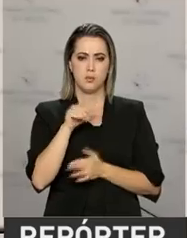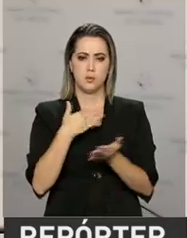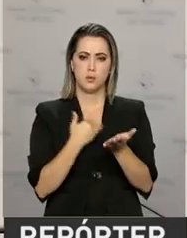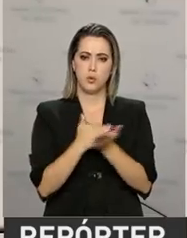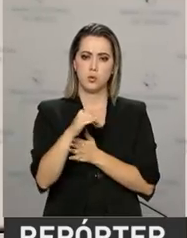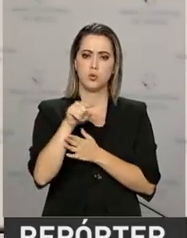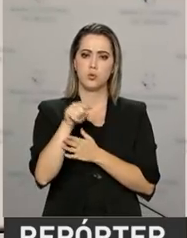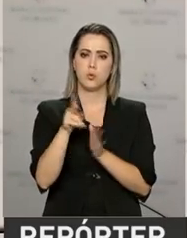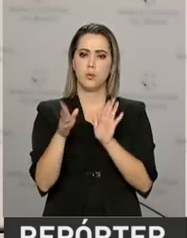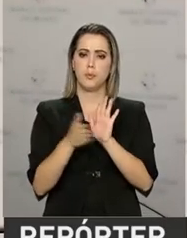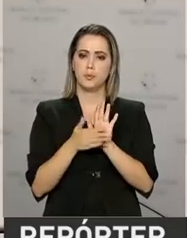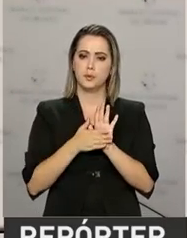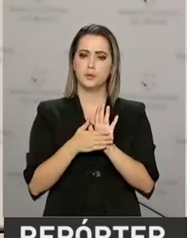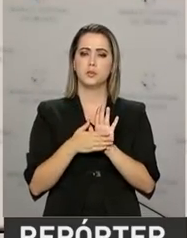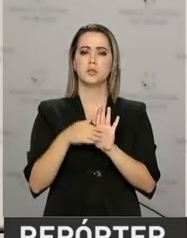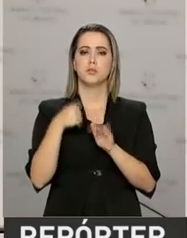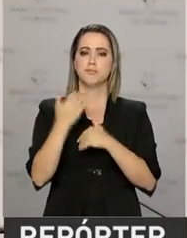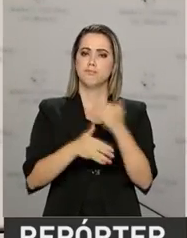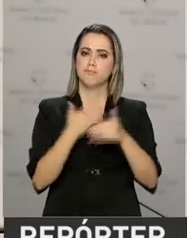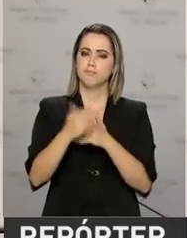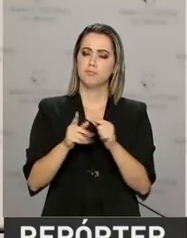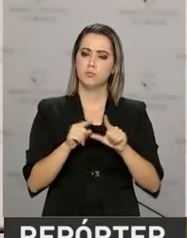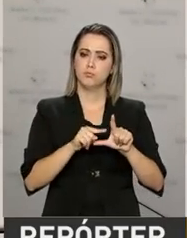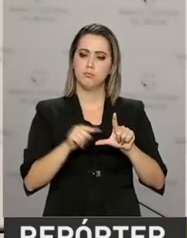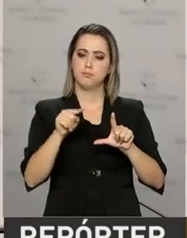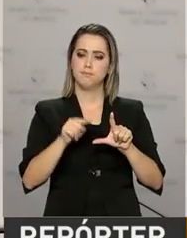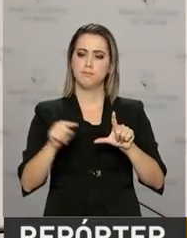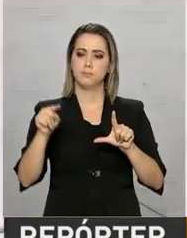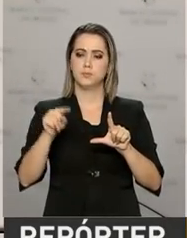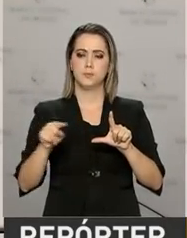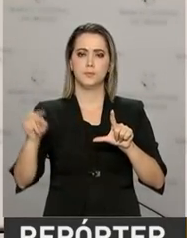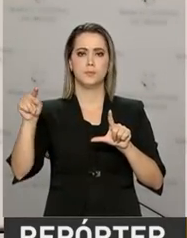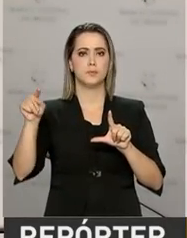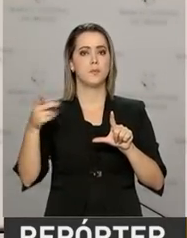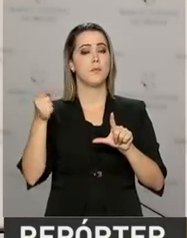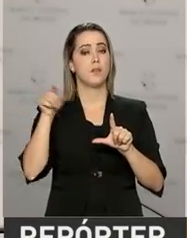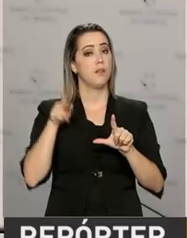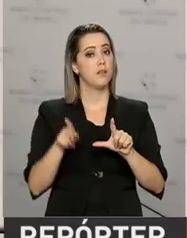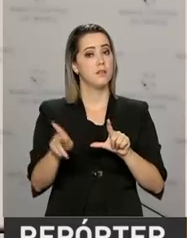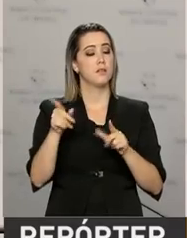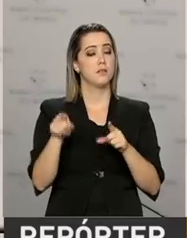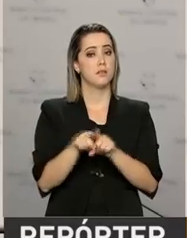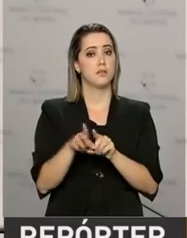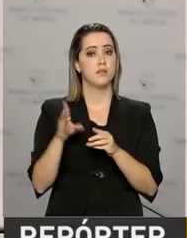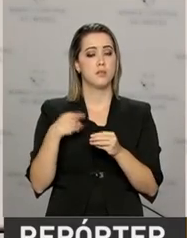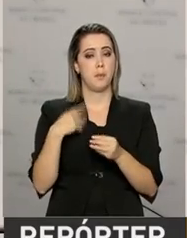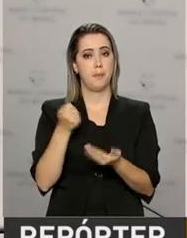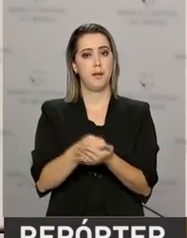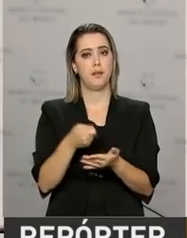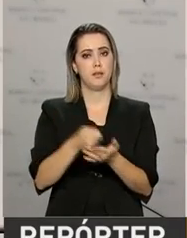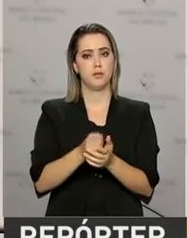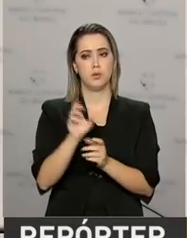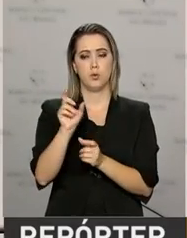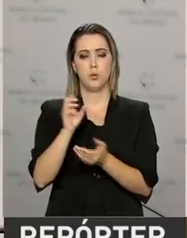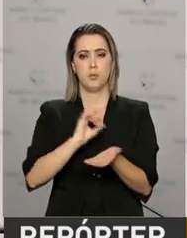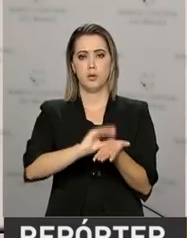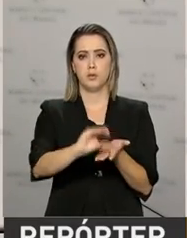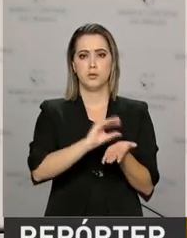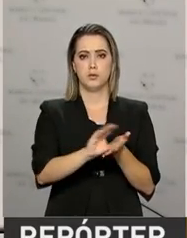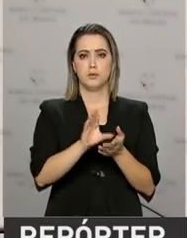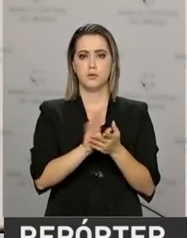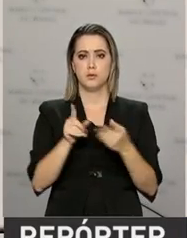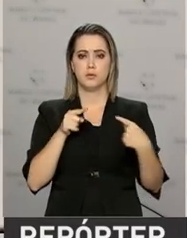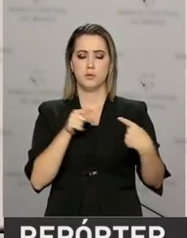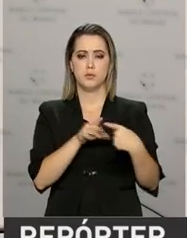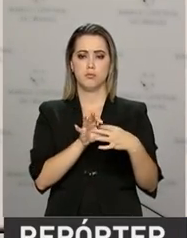continuar apresentando essa trajetória ao longo do ano com um ajuste nas transações correntes e sendo mais do que integralmente financiada pelos investimentos diretos de longo